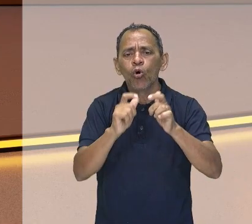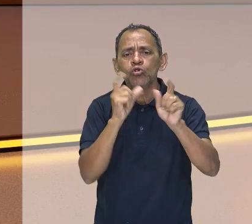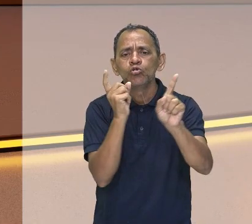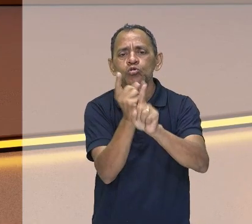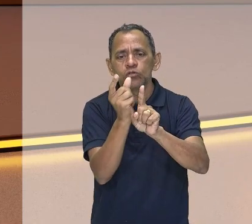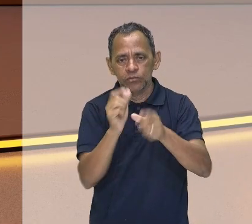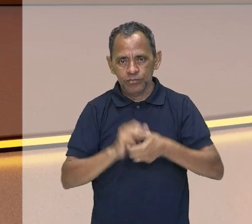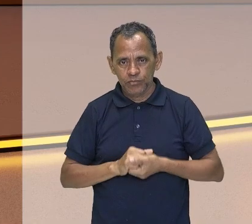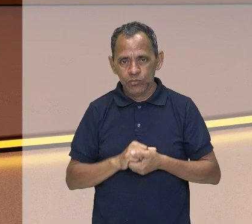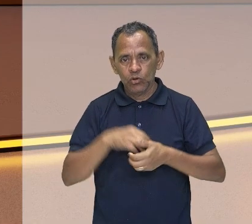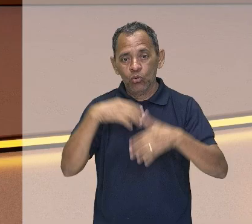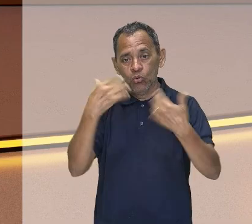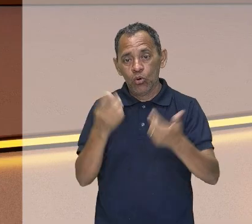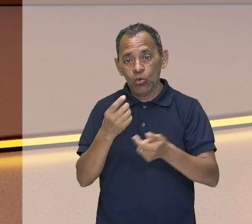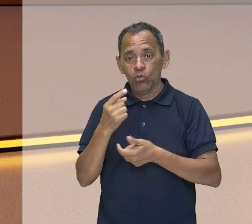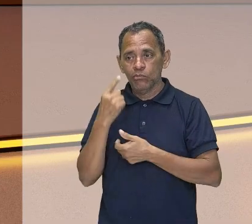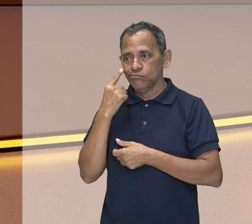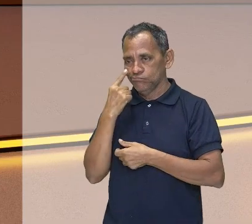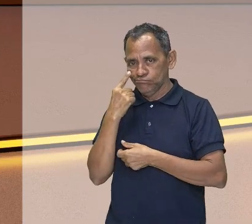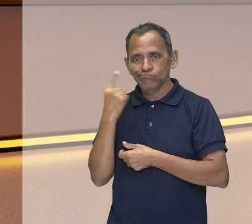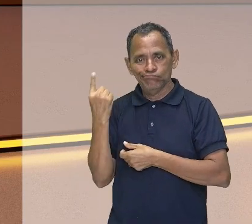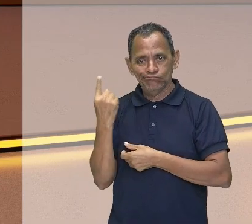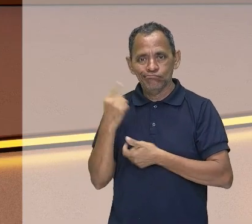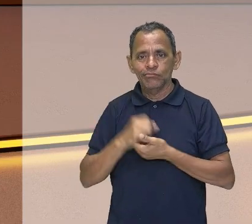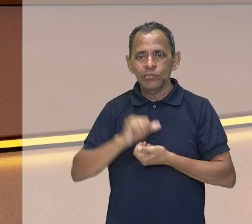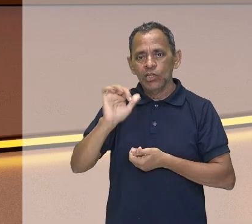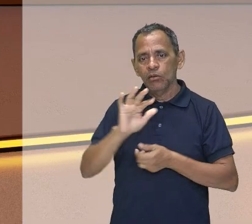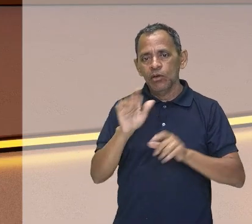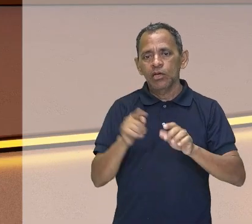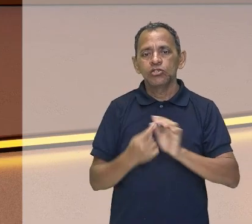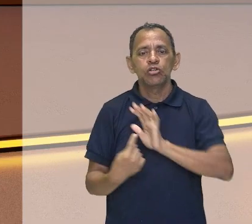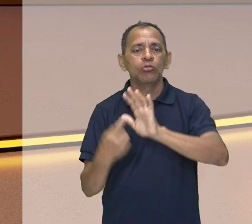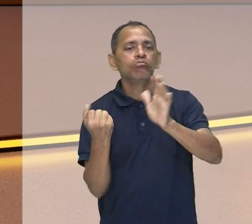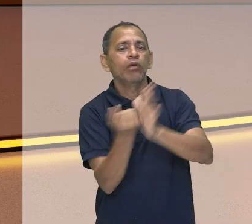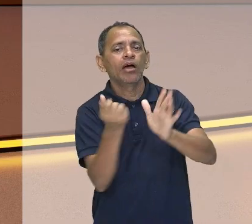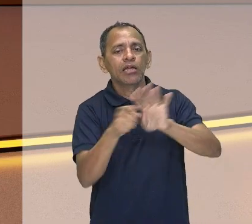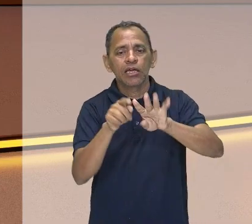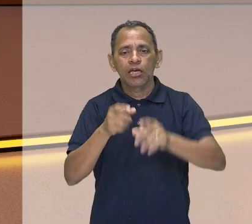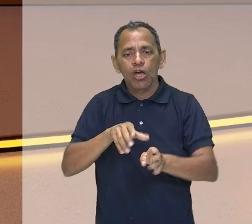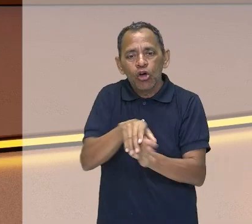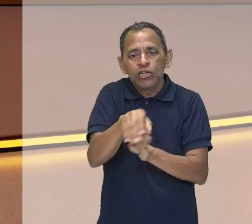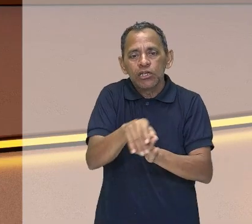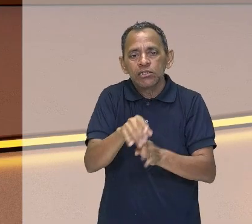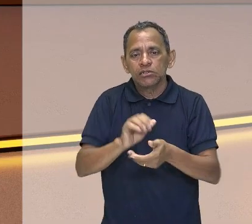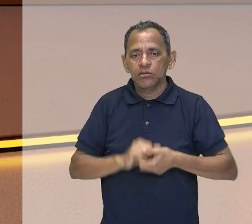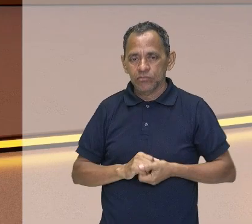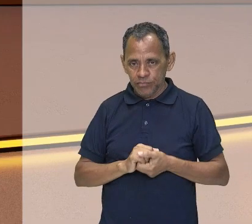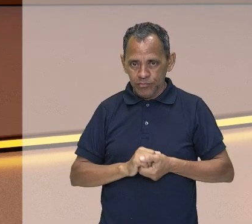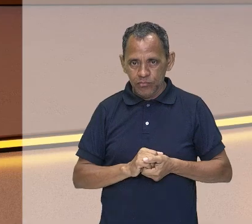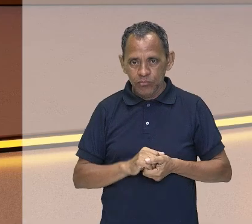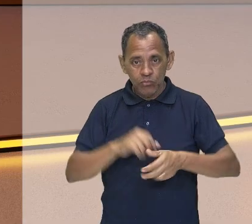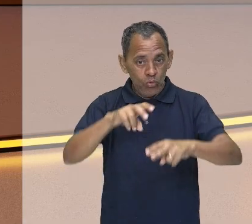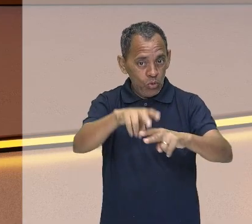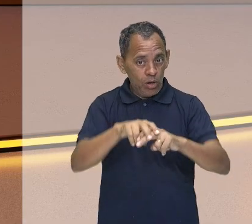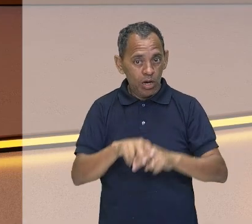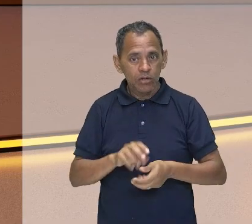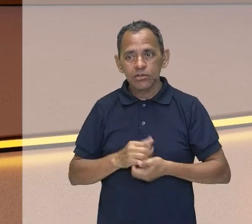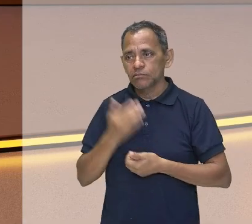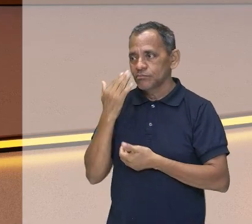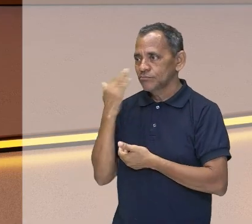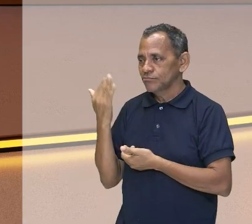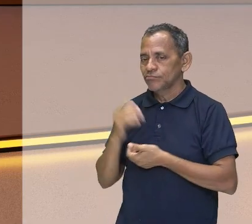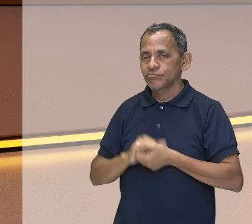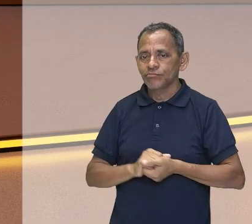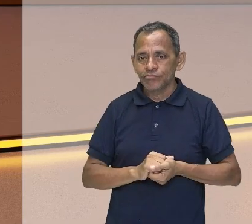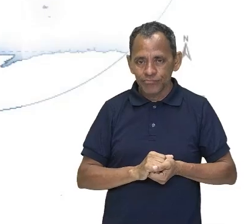mais distante. Então, isso que marca a nossa orientação, o indicativo do norte através dessa seta com a letra N em cima.